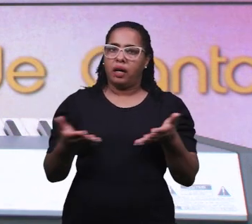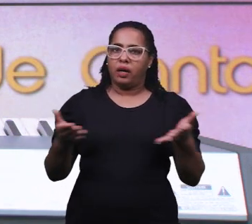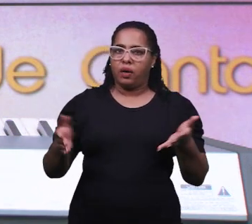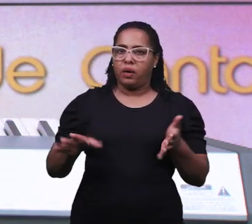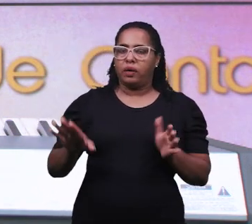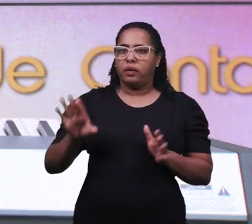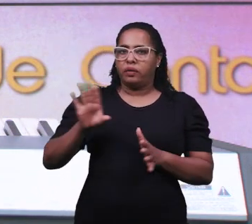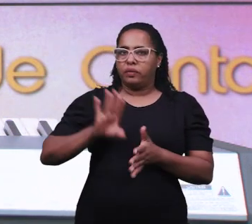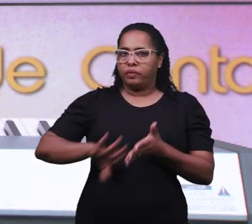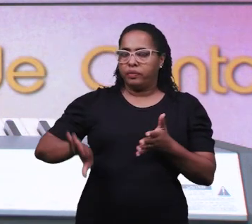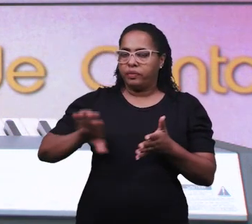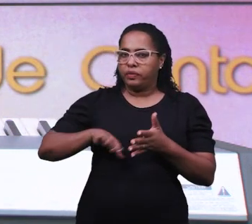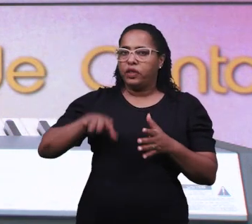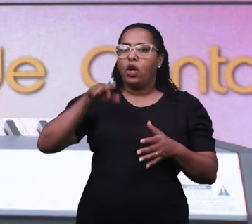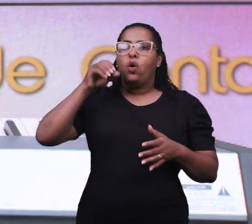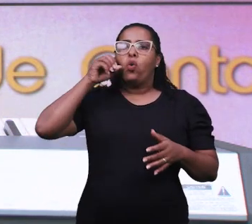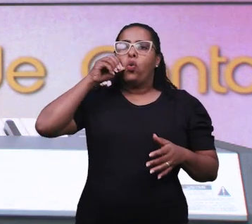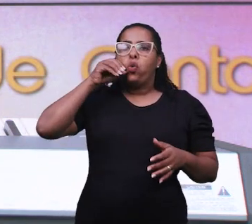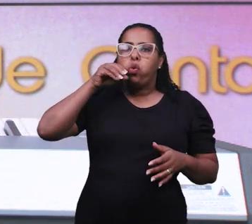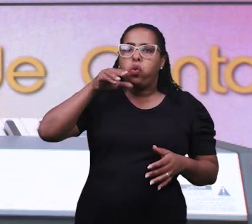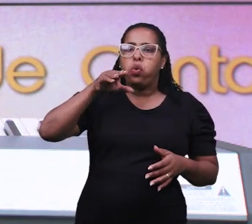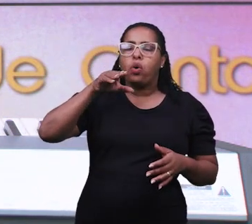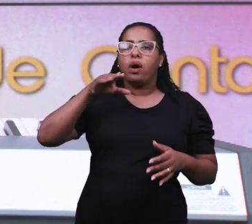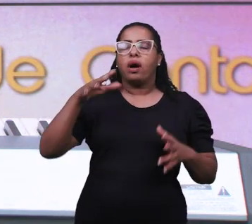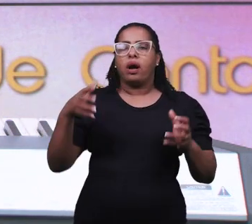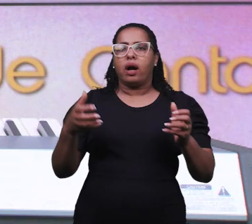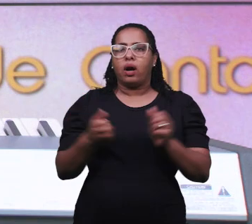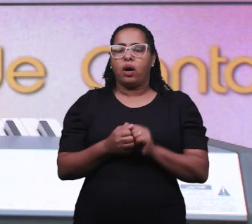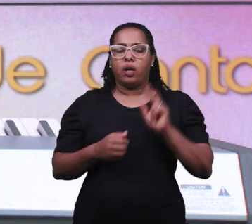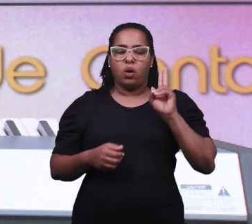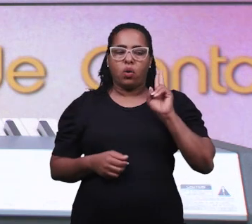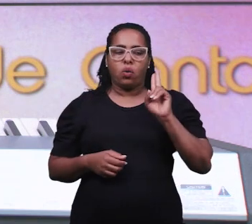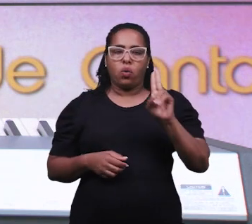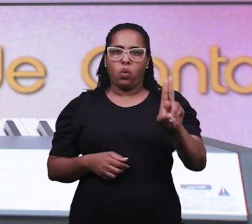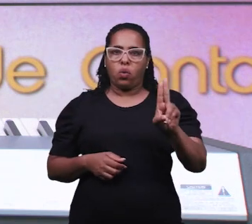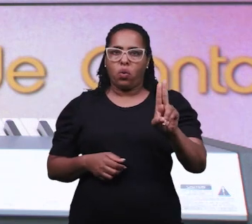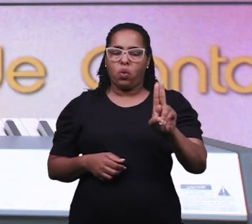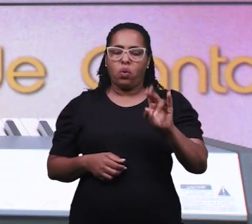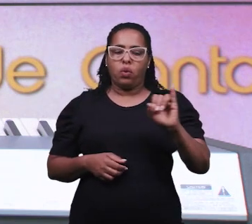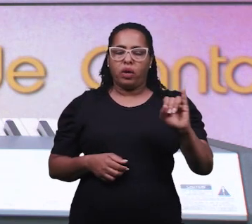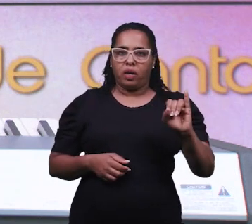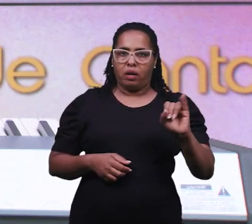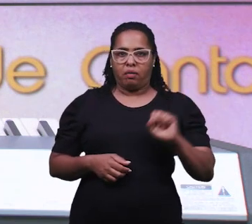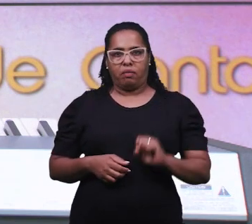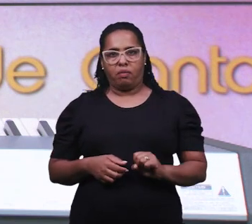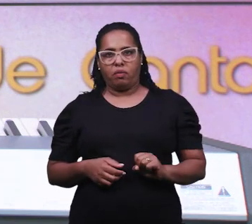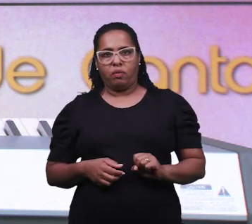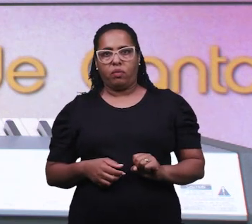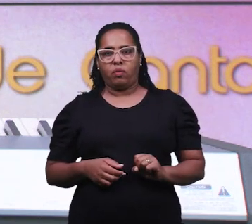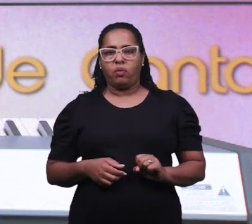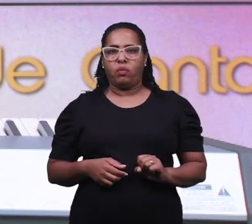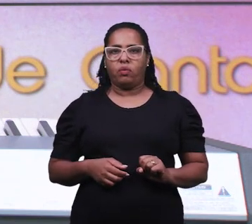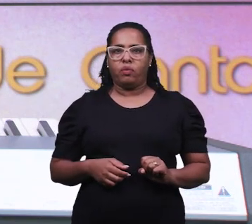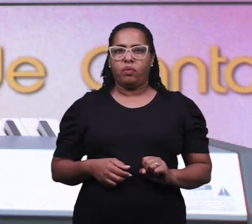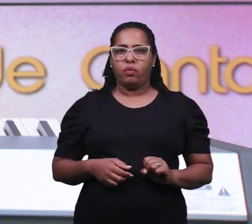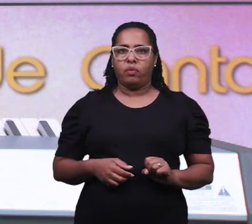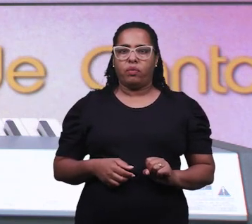Tirar o sopro e vamos fazer com U, I.